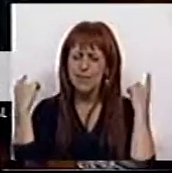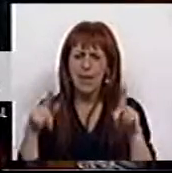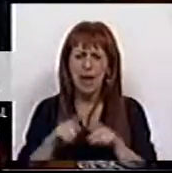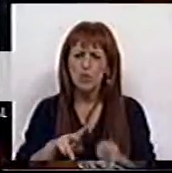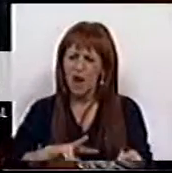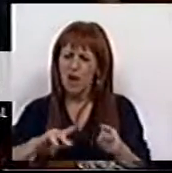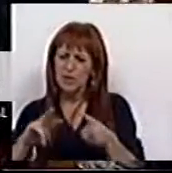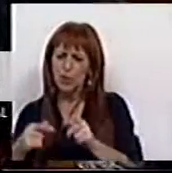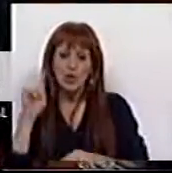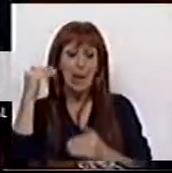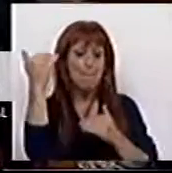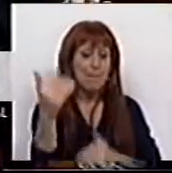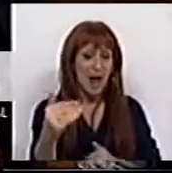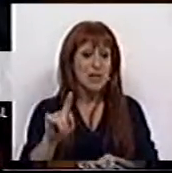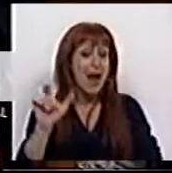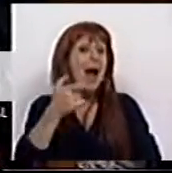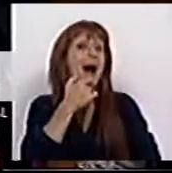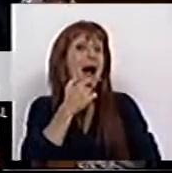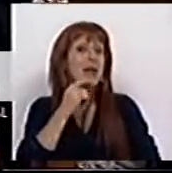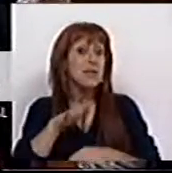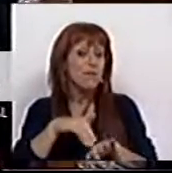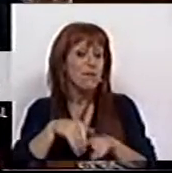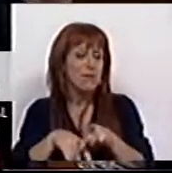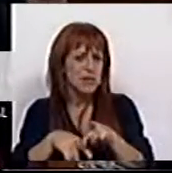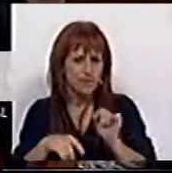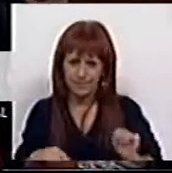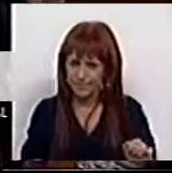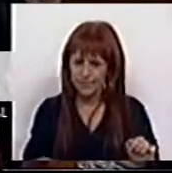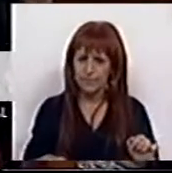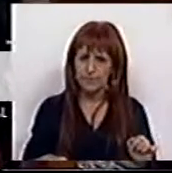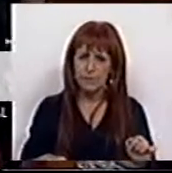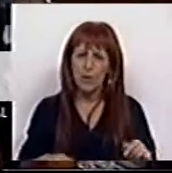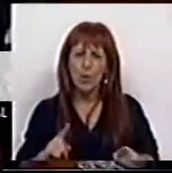disponíveis para uma alteração de prazo, desde que ela se faça.